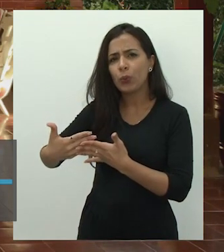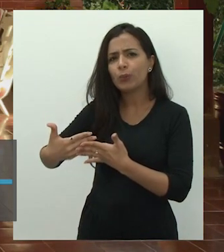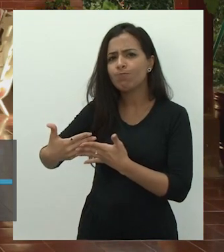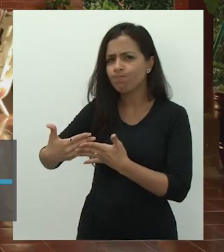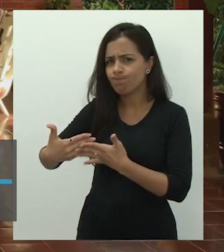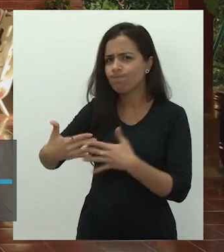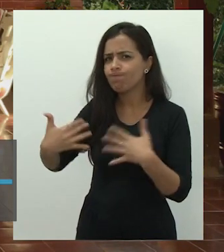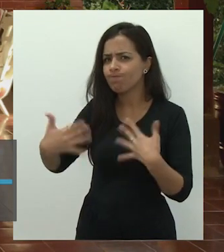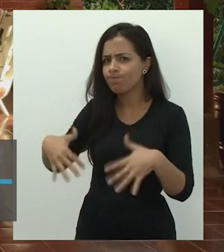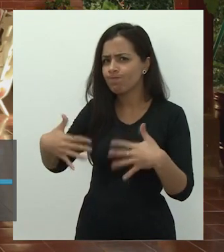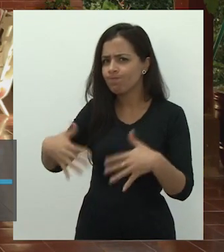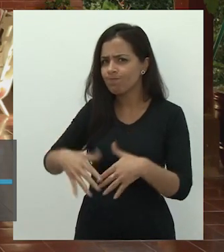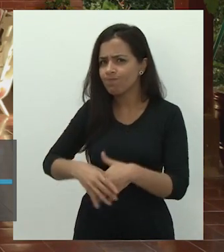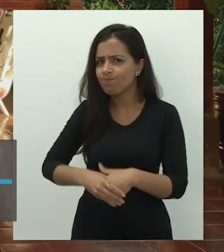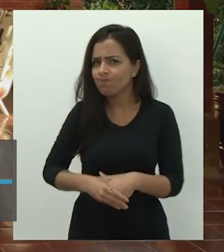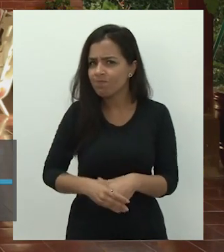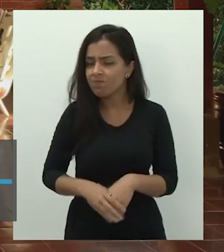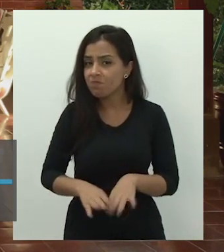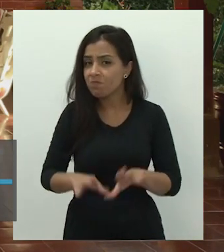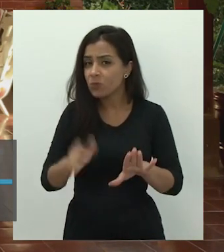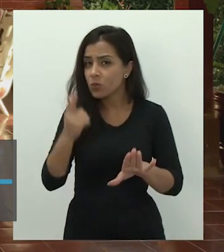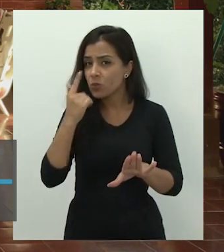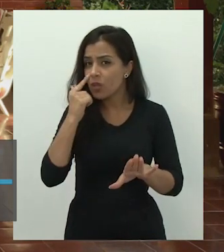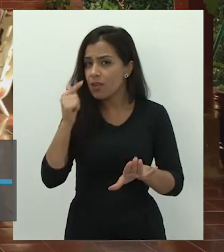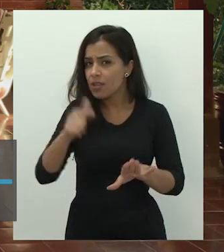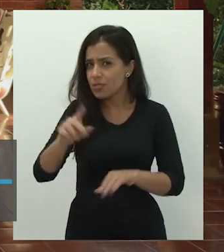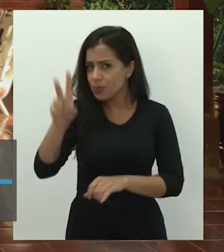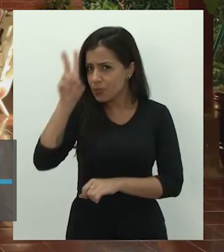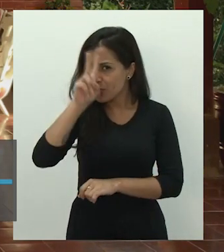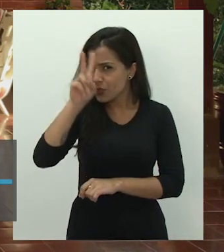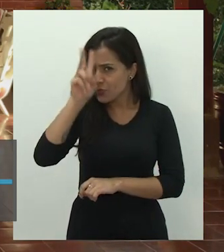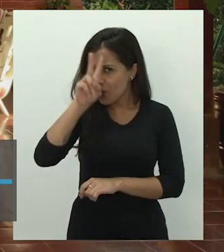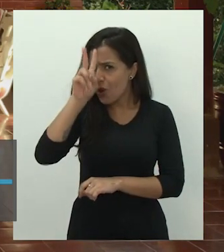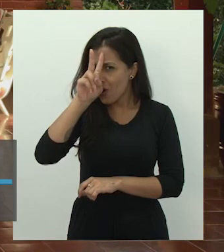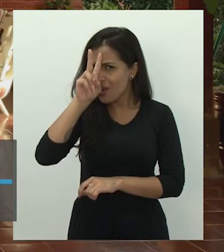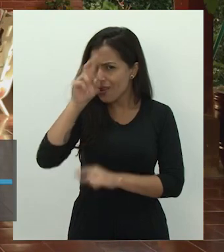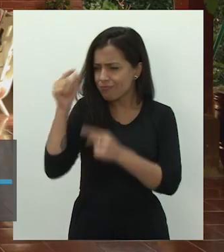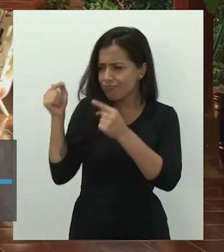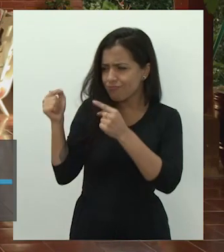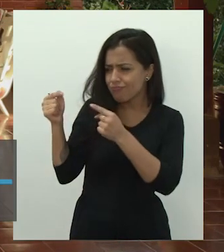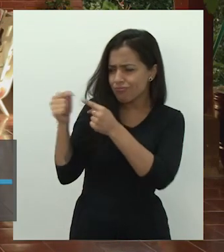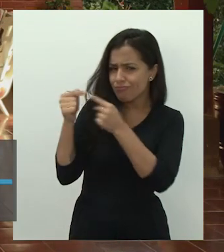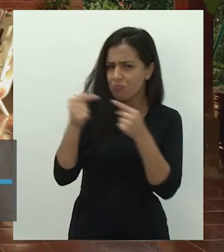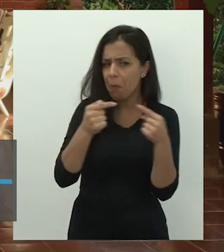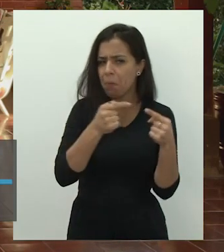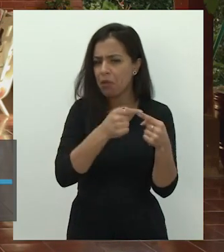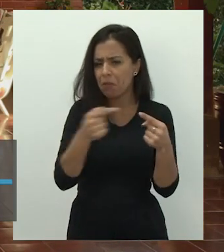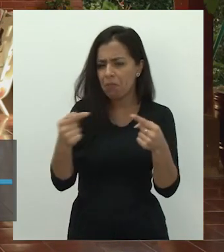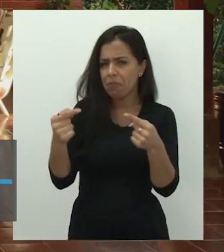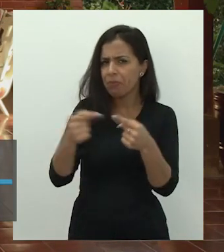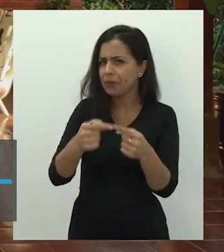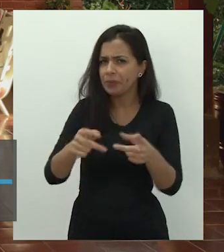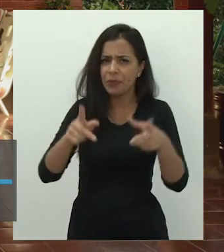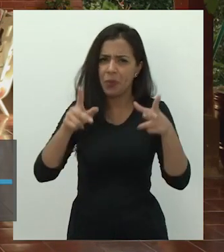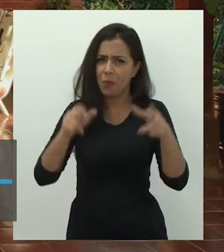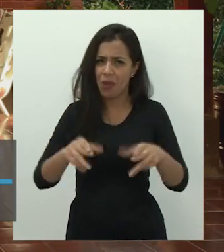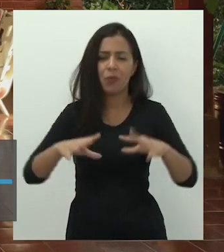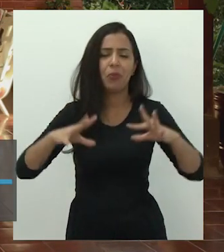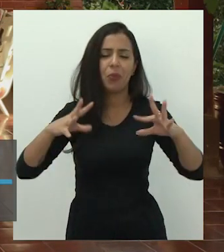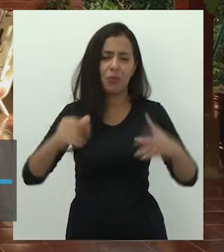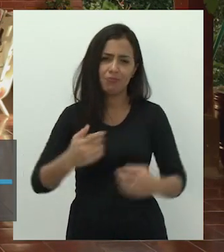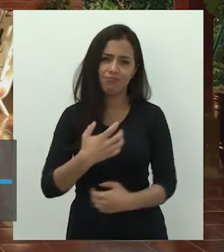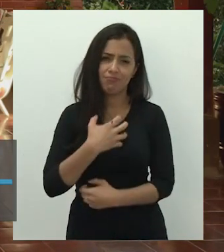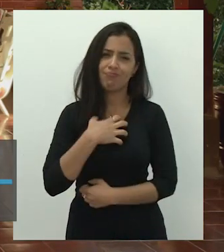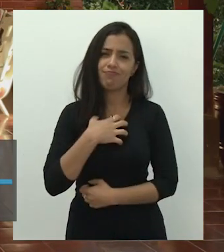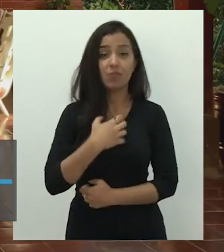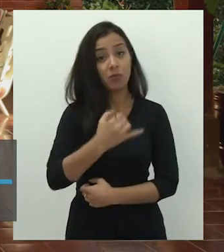vejam, essa é uma história muito comum entre todos nós. No meu caso mesmo, logo no 6º